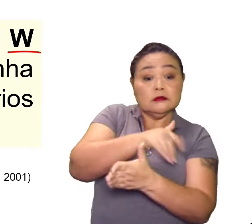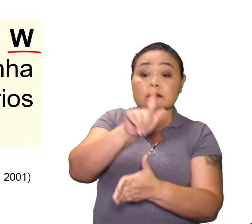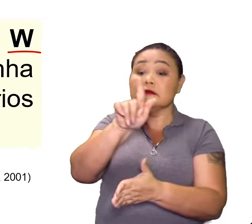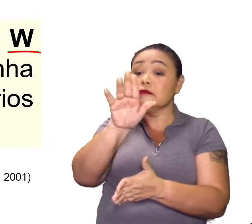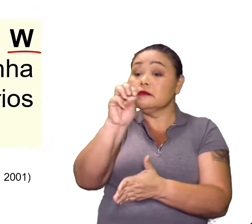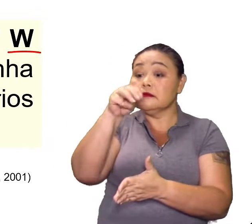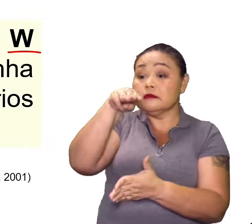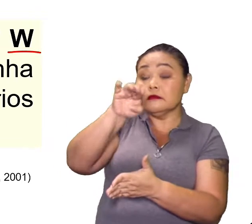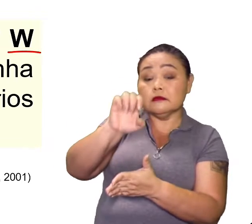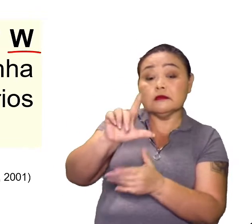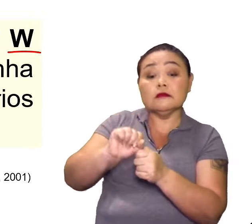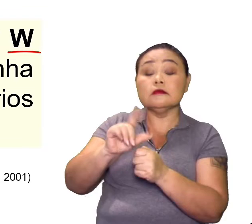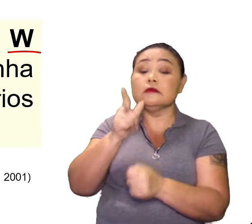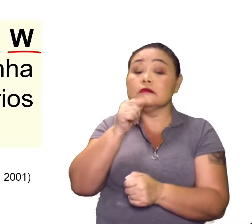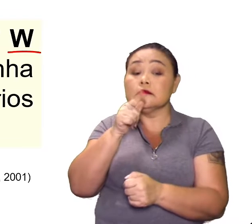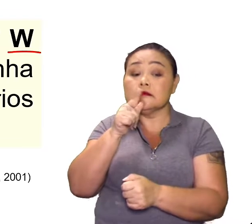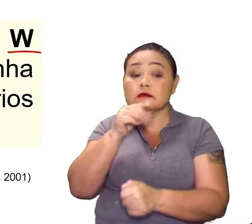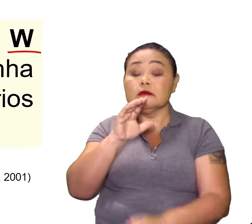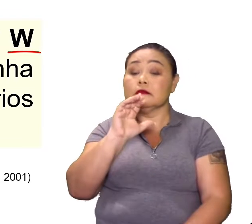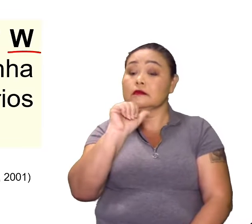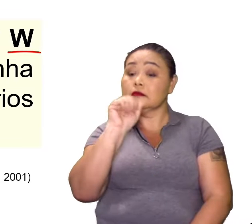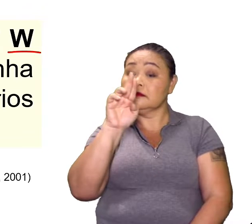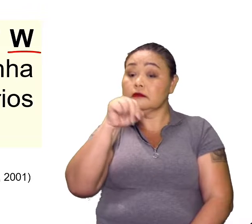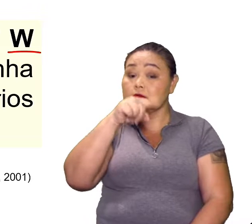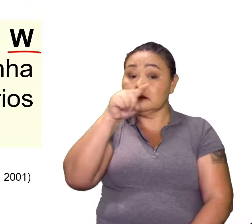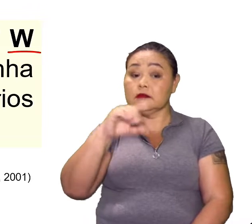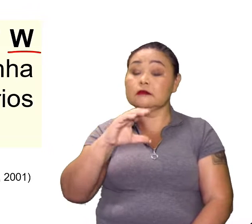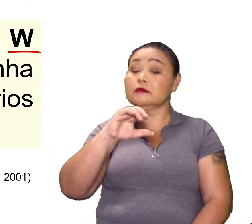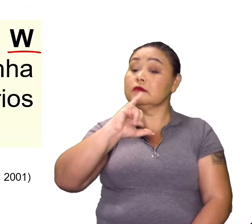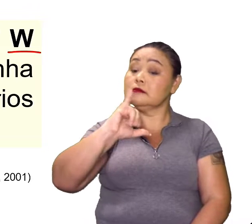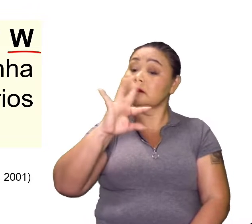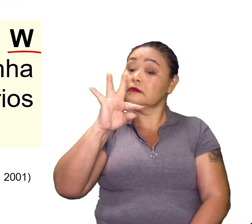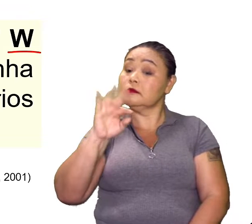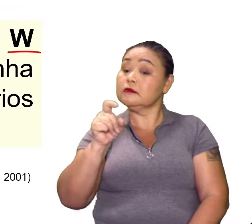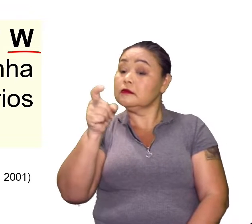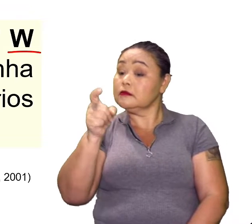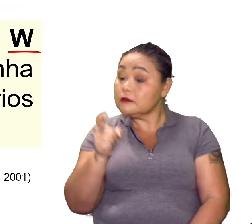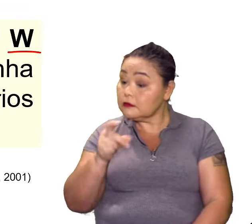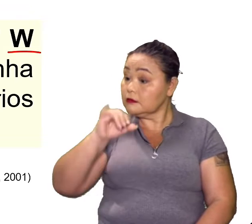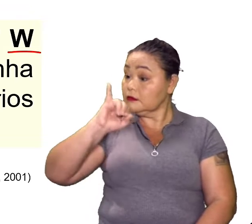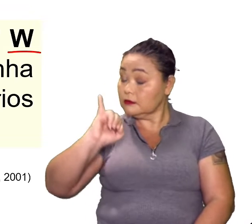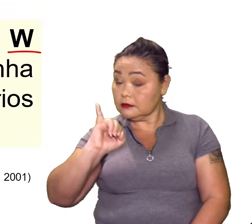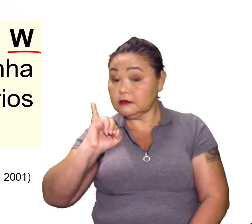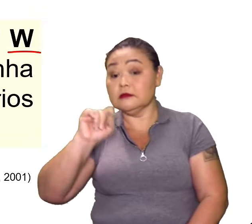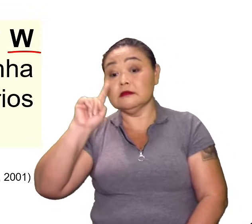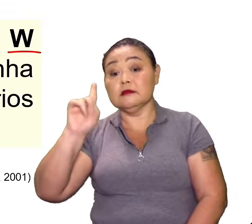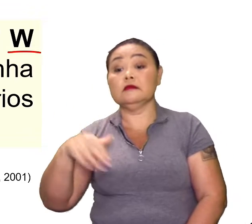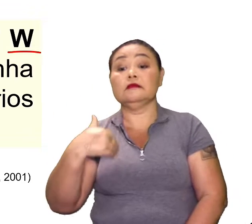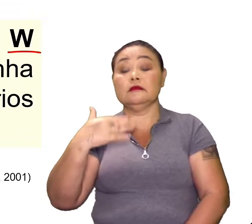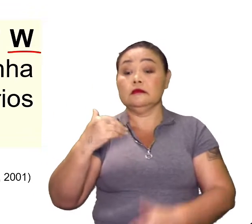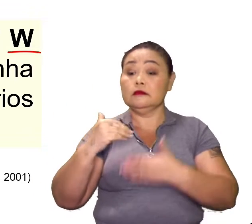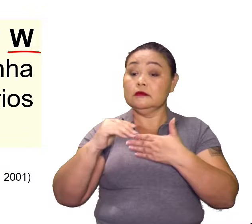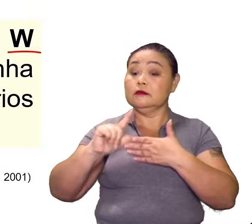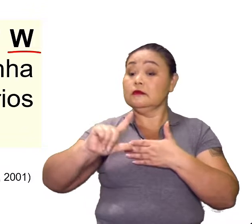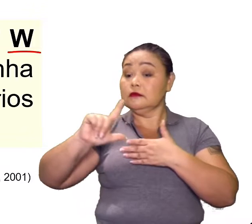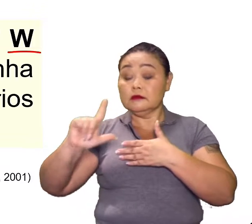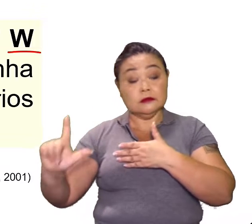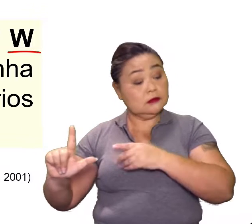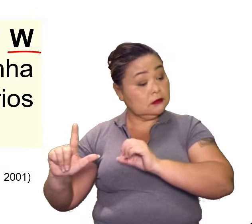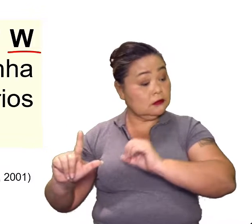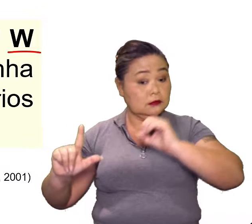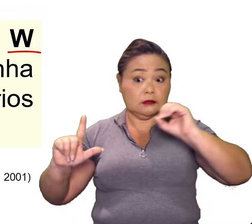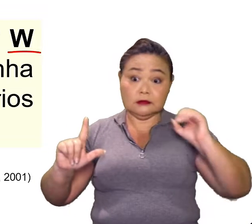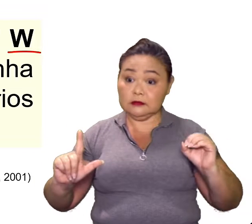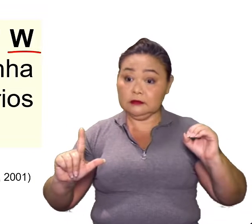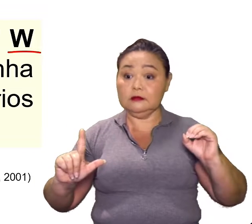Gomes, divisor de águas dos rios Abunã e Ituxi, ponto extremo ao leste